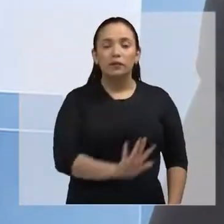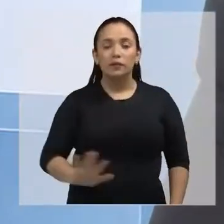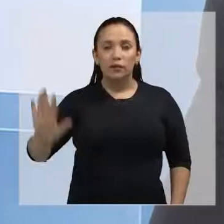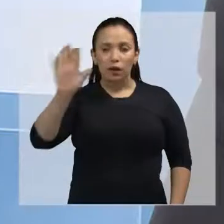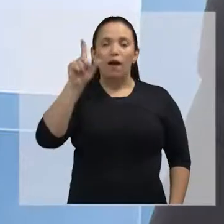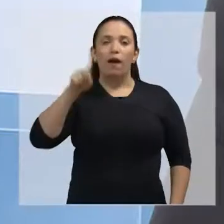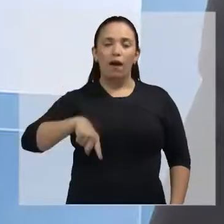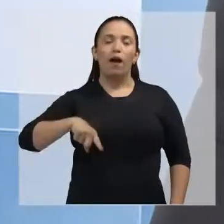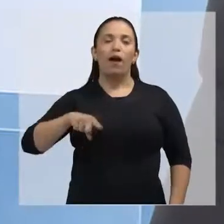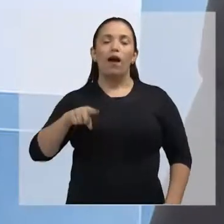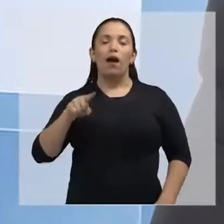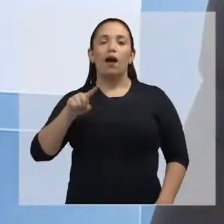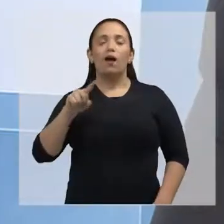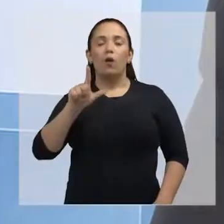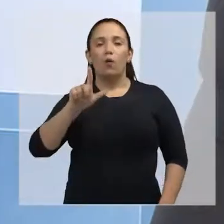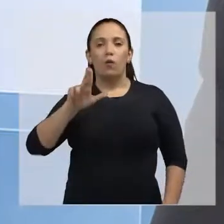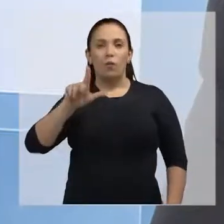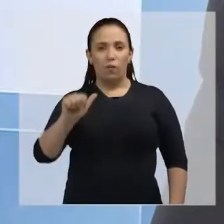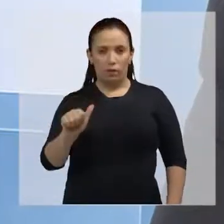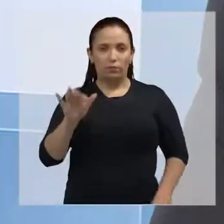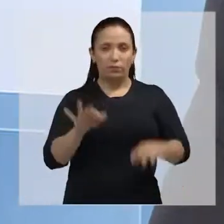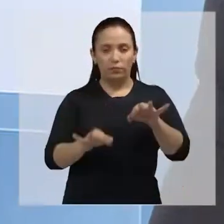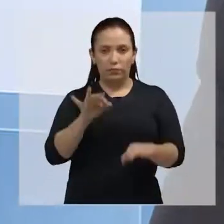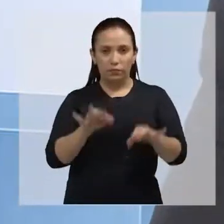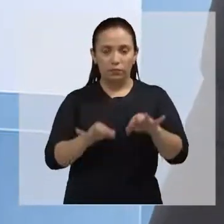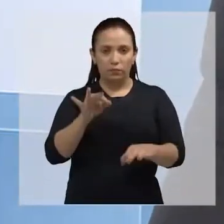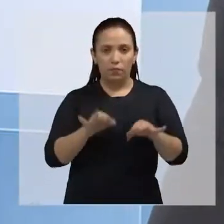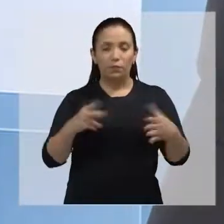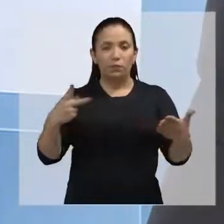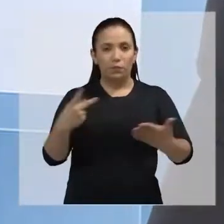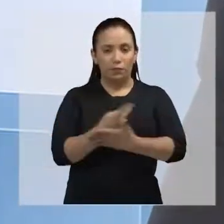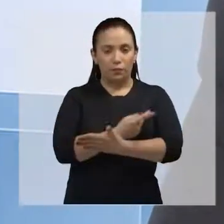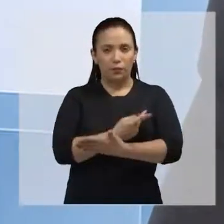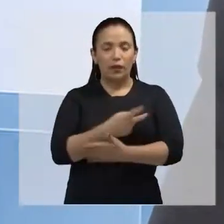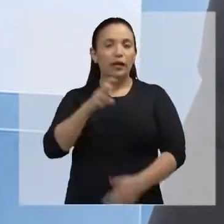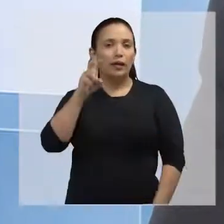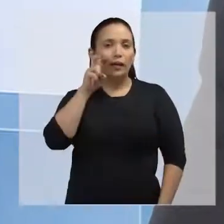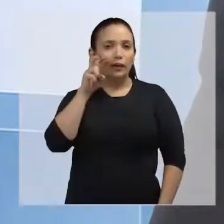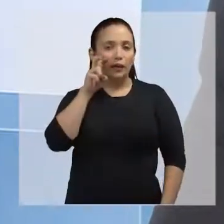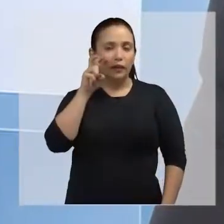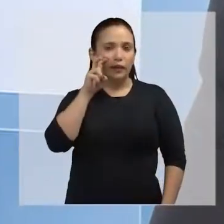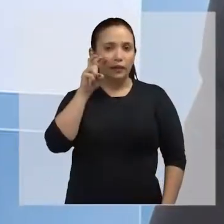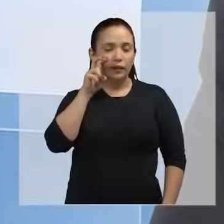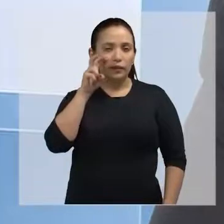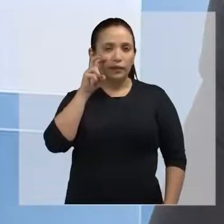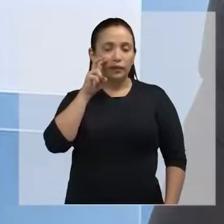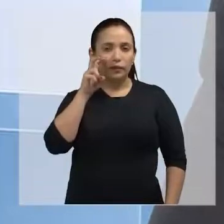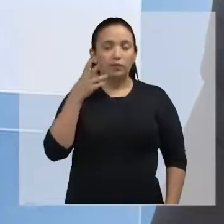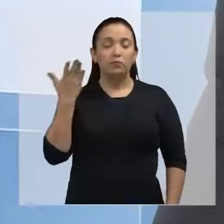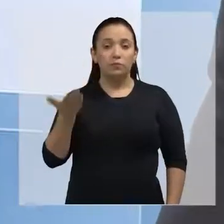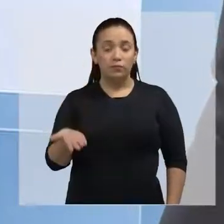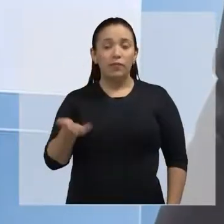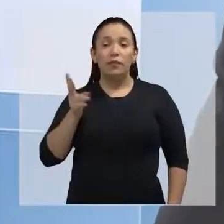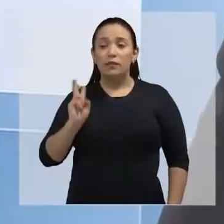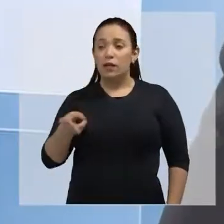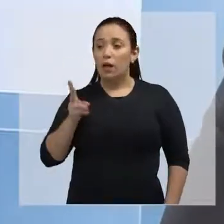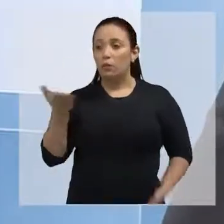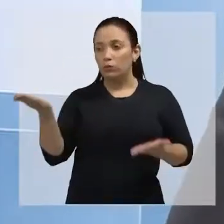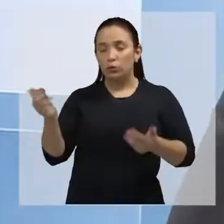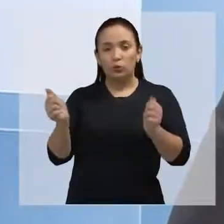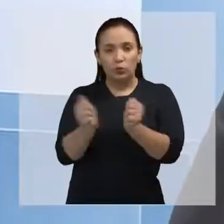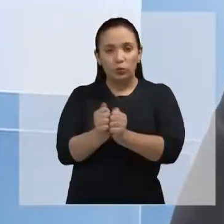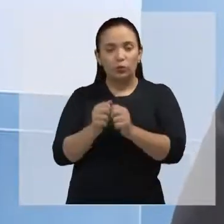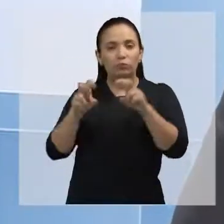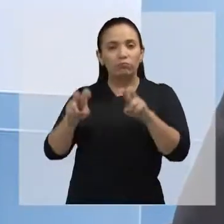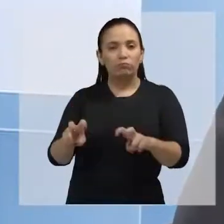desse país, e foi o julgamento do habeas corpus do presidente Lula, que aconteceu agora nessa quinta-feira passada. E está sempre comigo aqui,